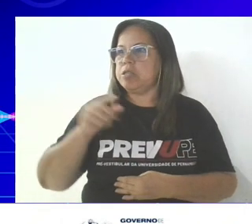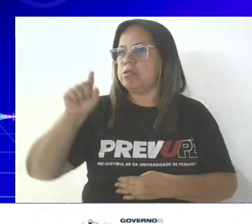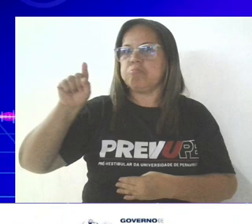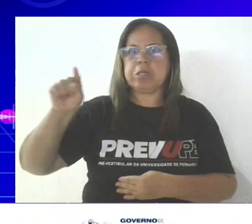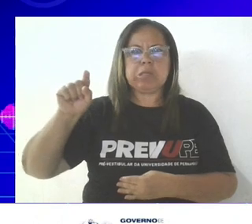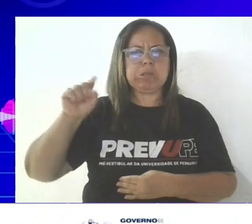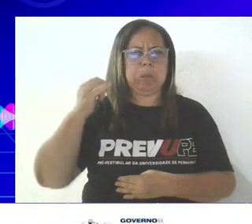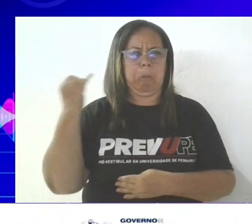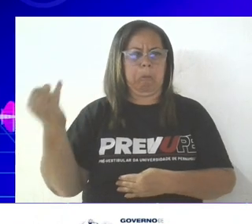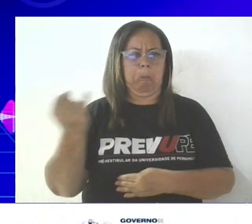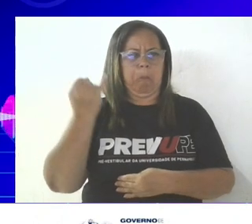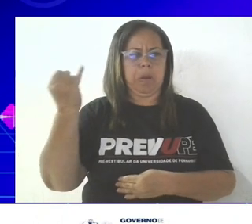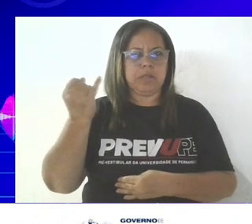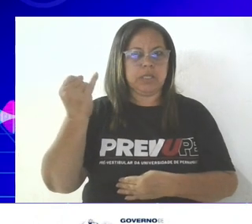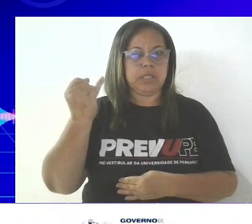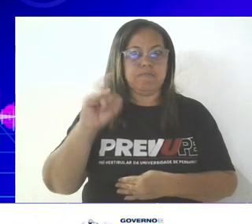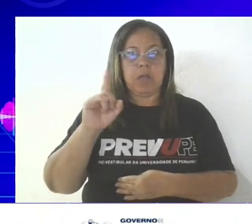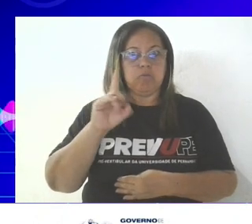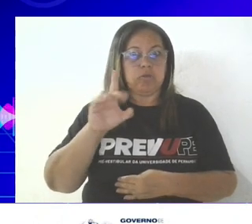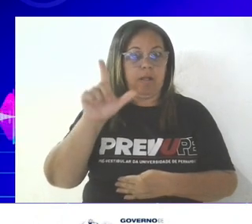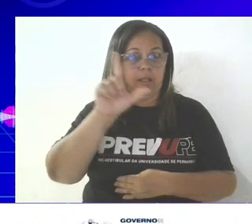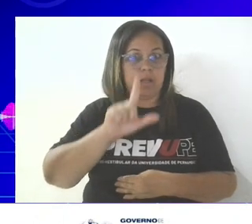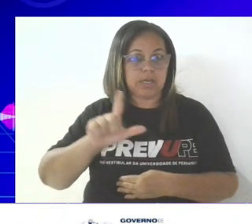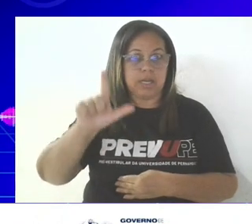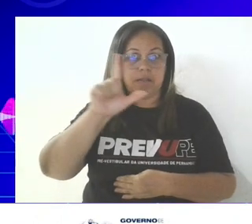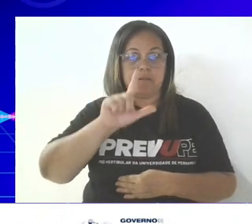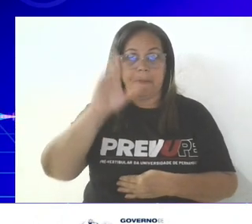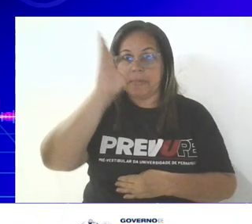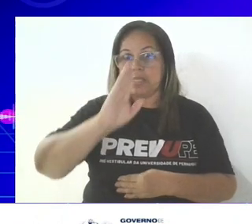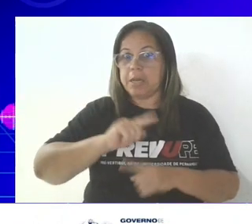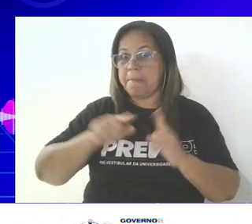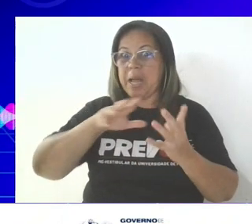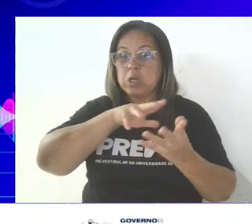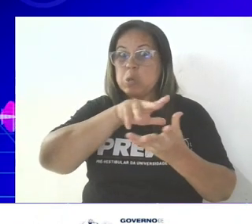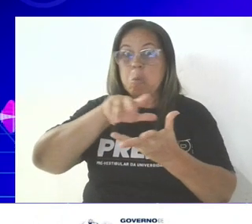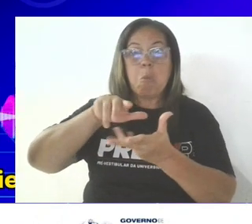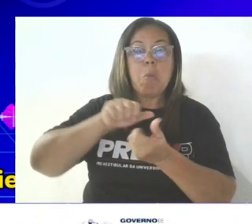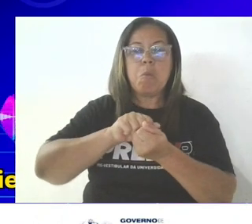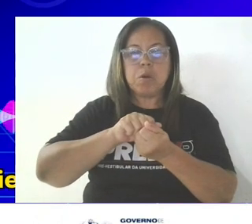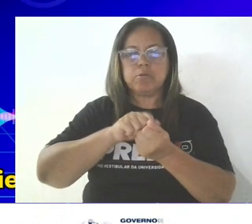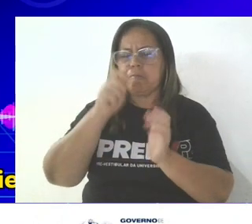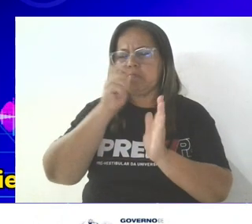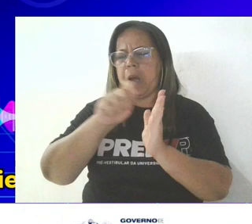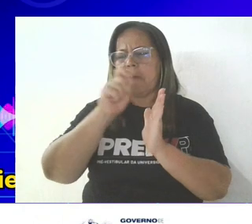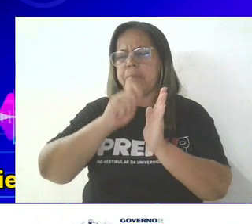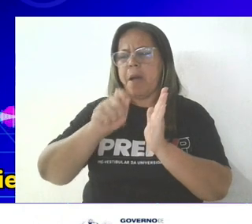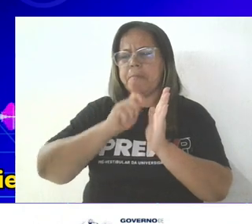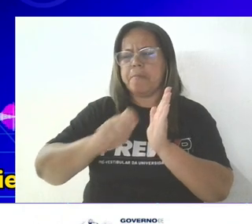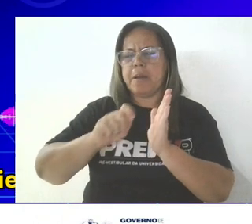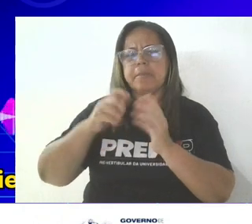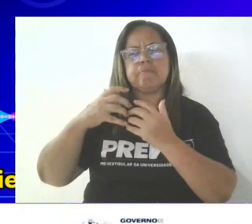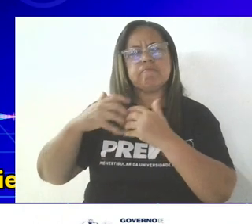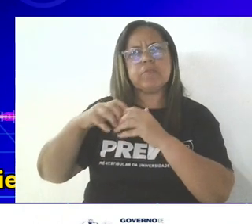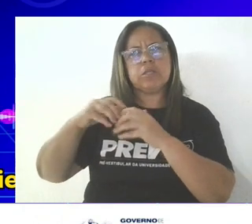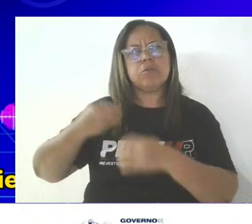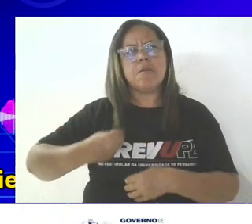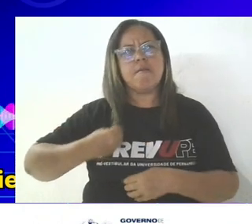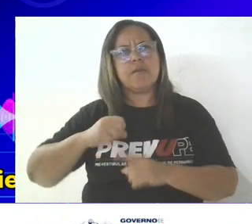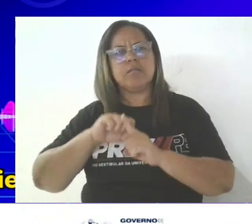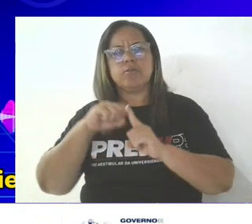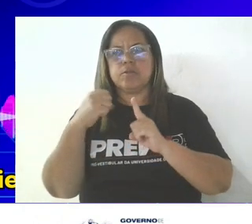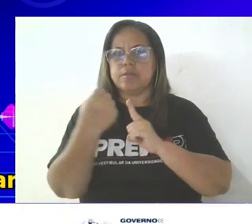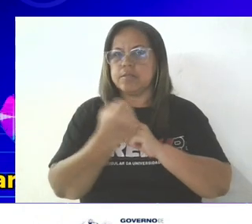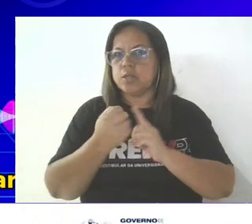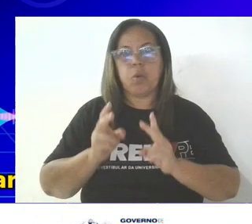Assis é fera não só na literatura para brasileira mas no mundo inteiro a escrita dele cheia de reflexões sobre a vida humana e a